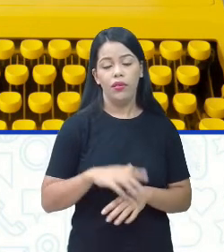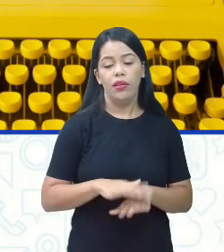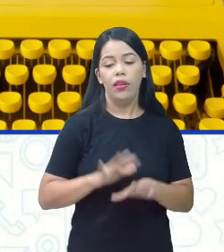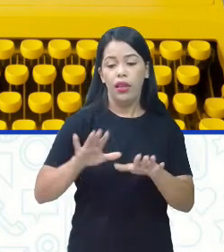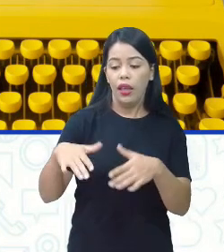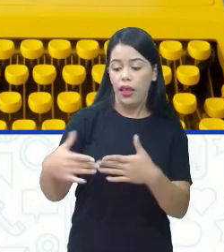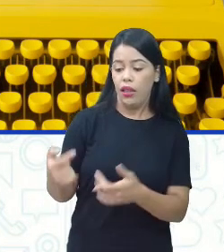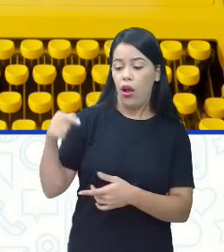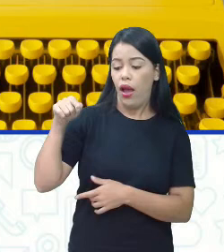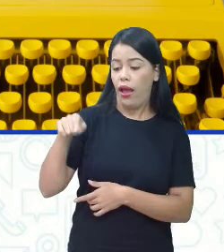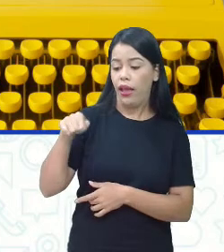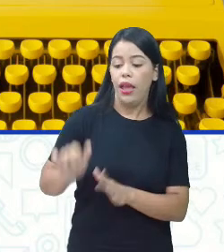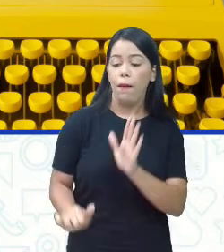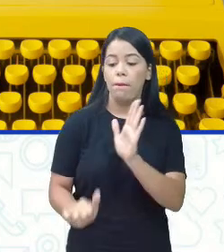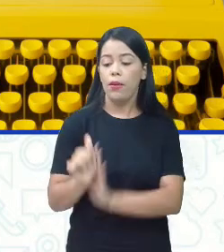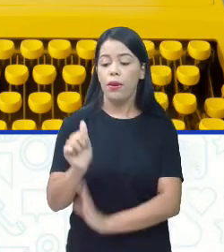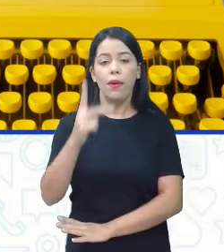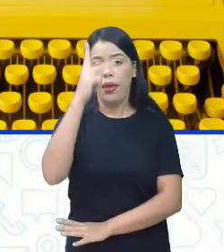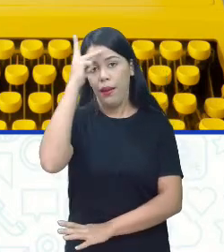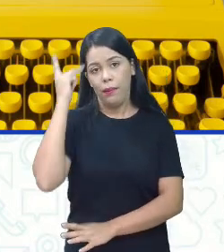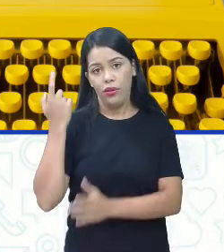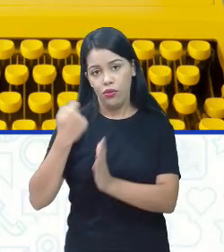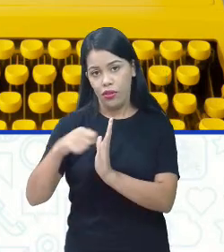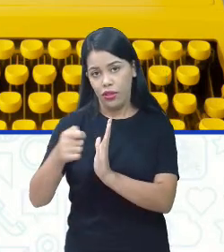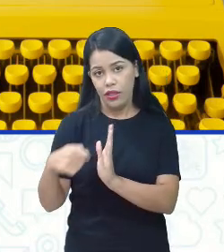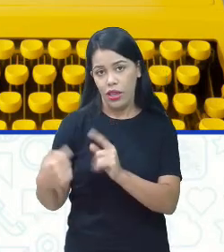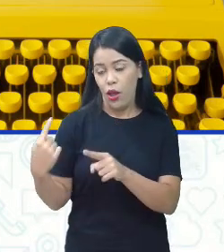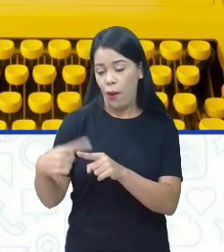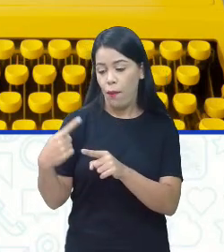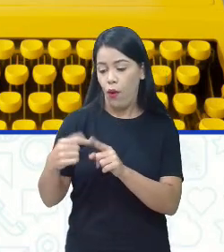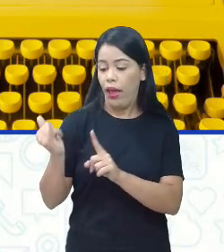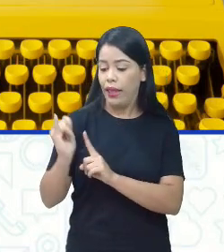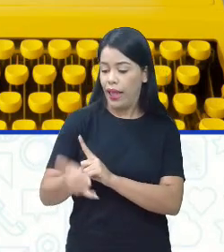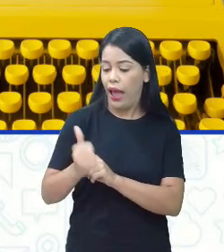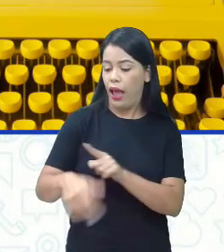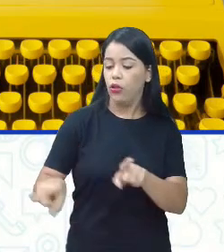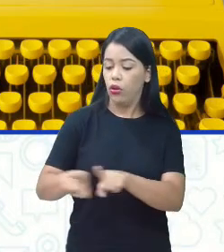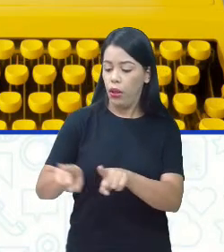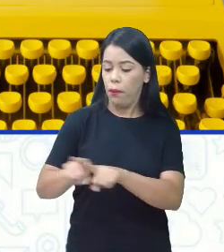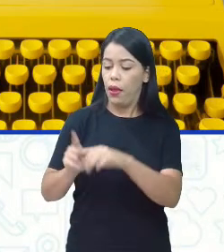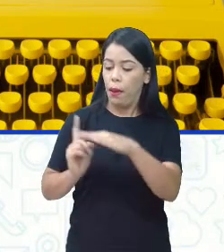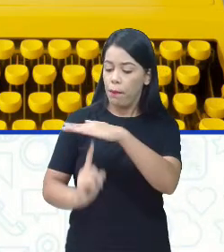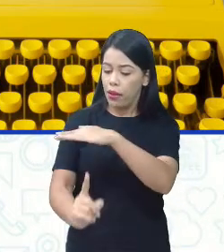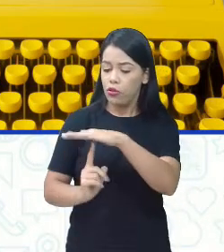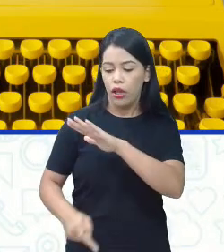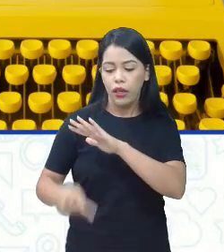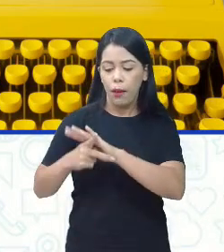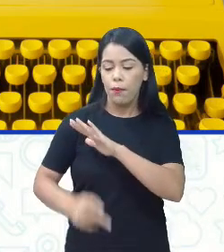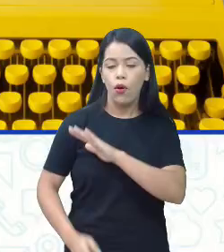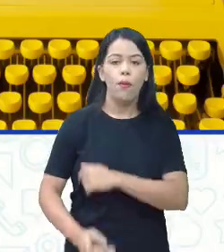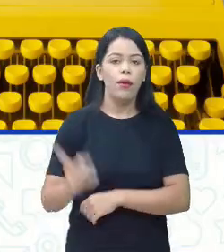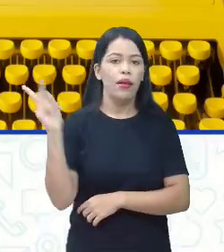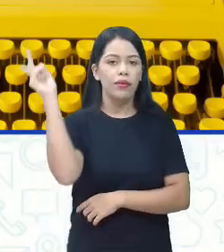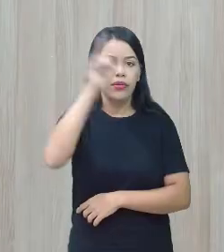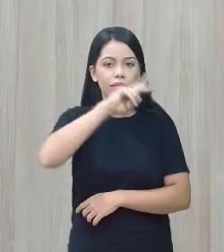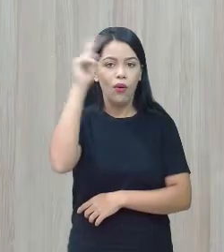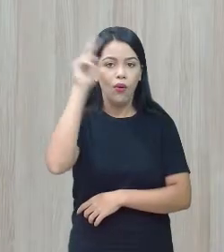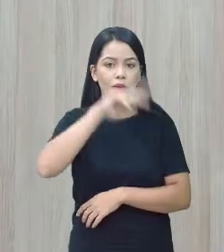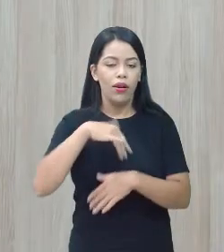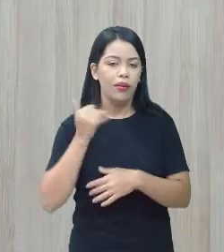dá em primeira pessoa, já que o narrador é também personagem de sua própria história, né? E aí, o que mais? Lembrando que